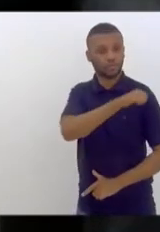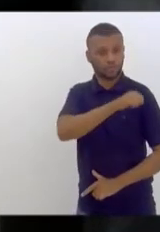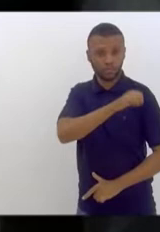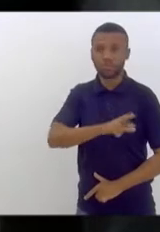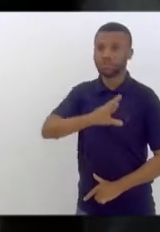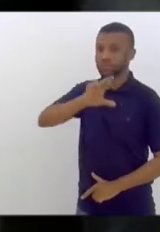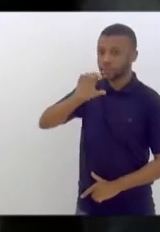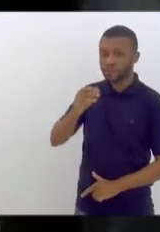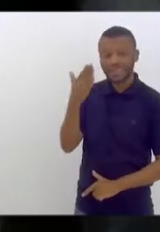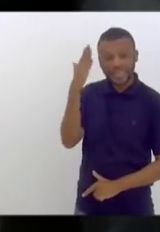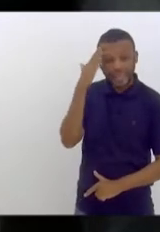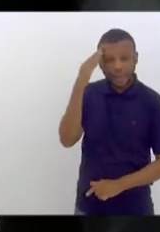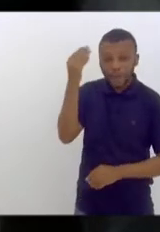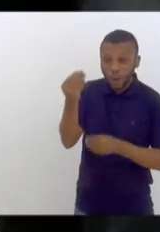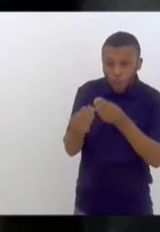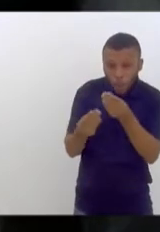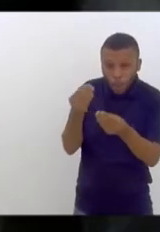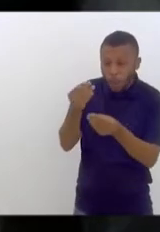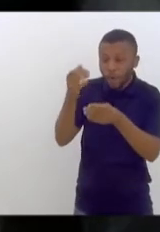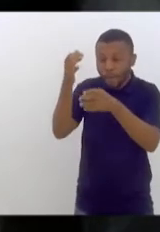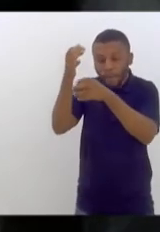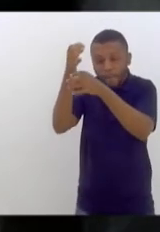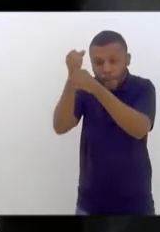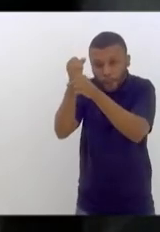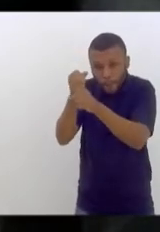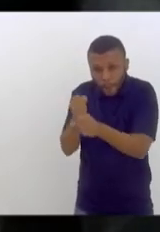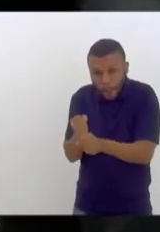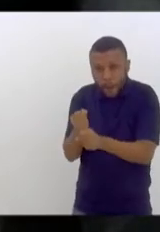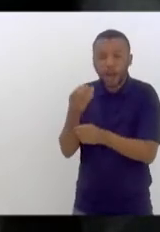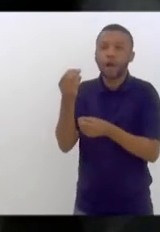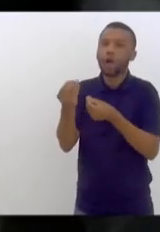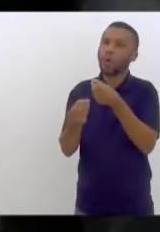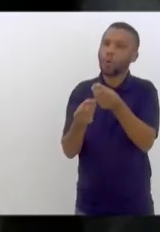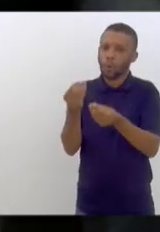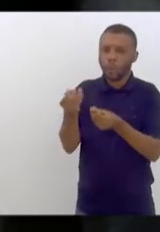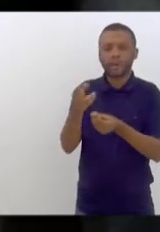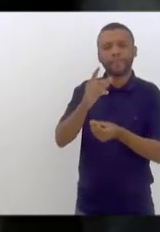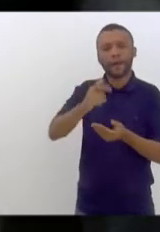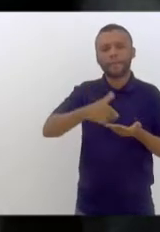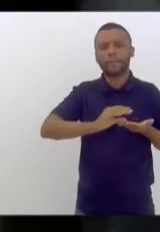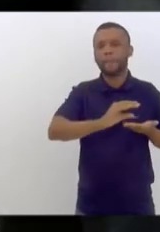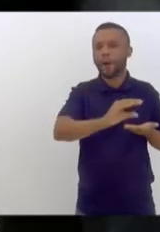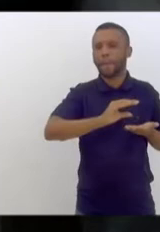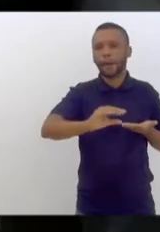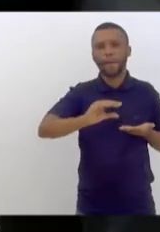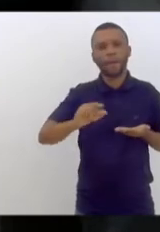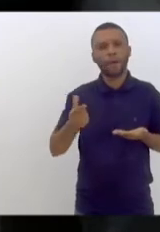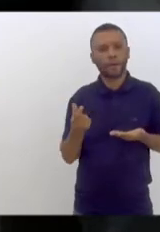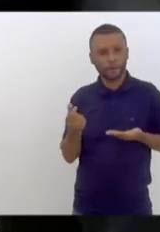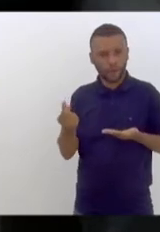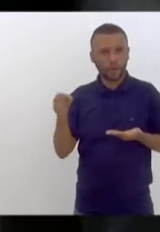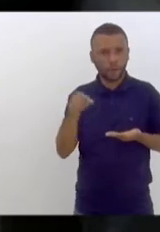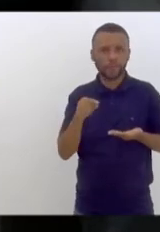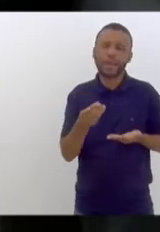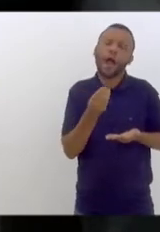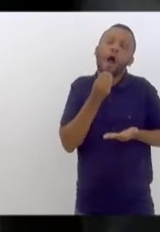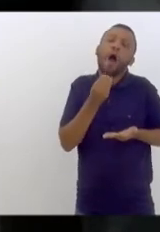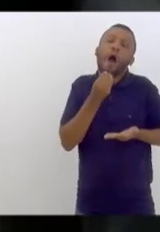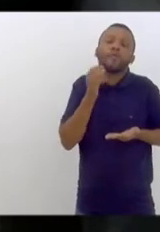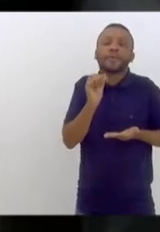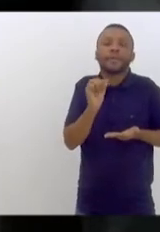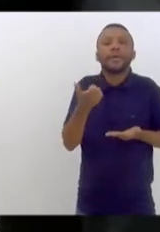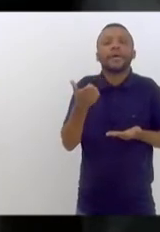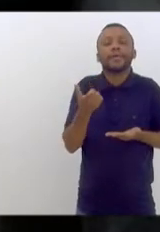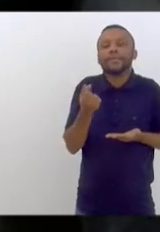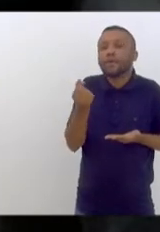ele sabe como fazer a conta, sabe de forma que vai repartir esse valor. É óbvio que esse valor